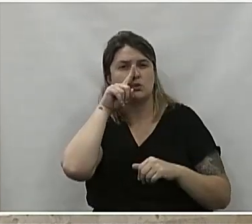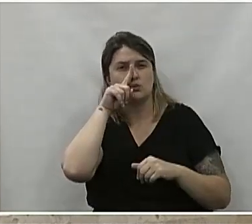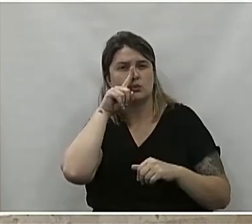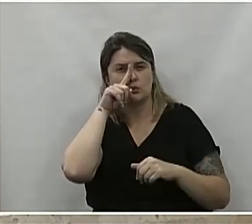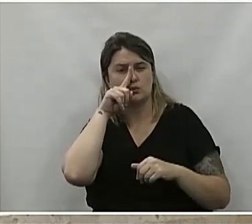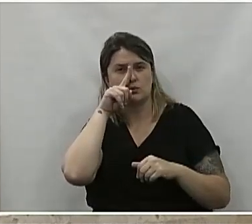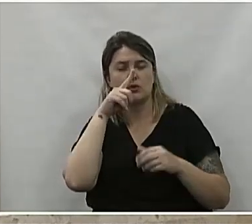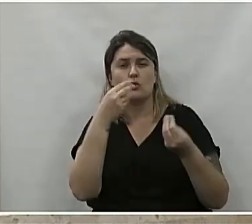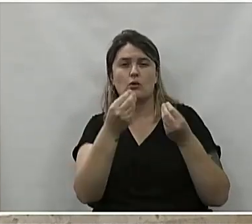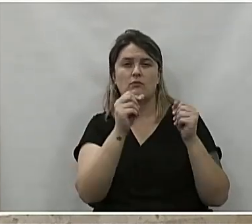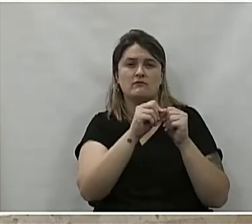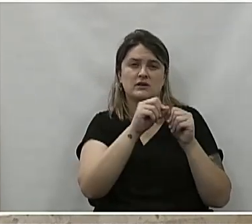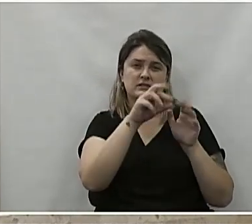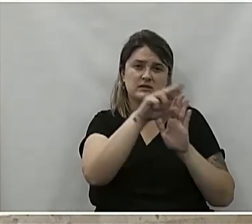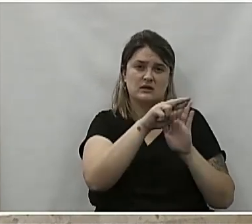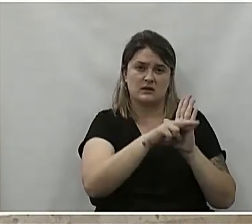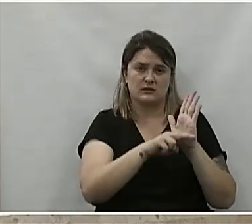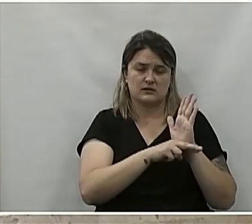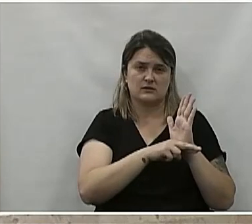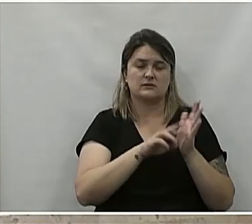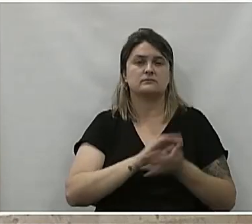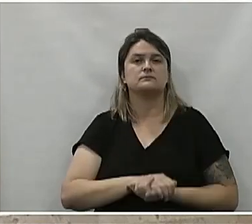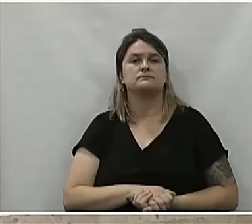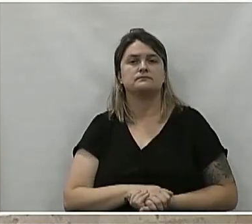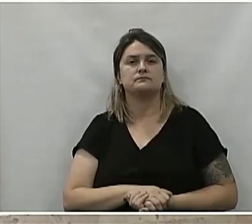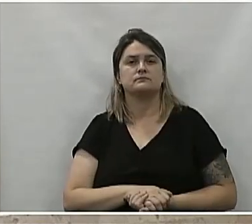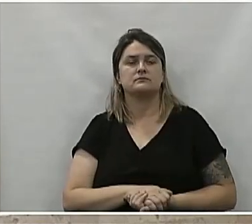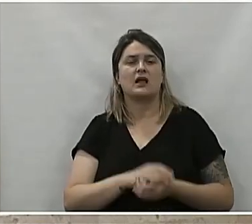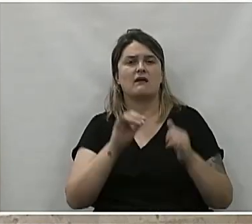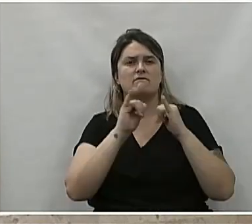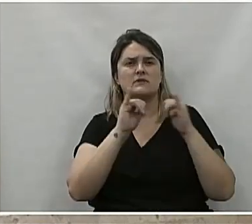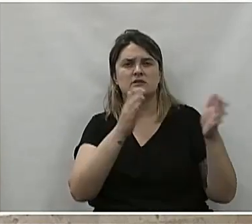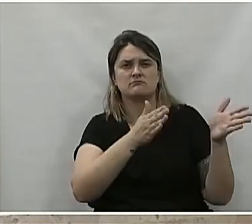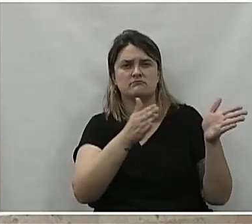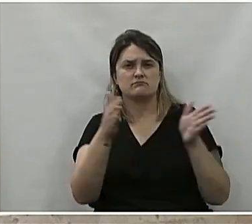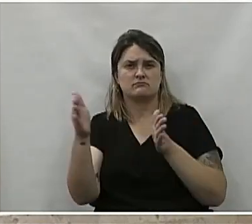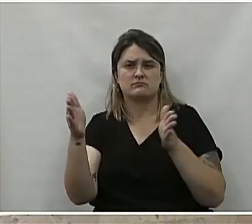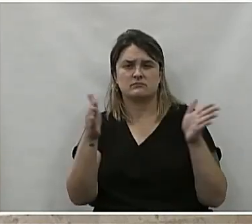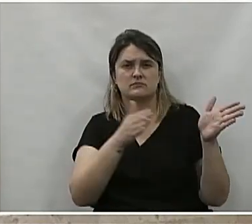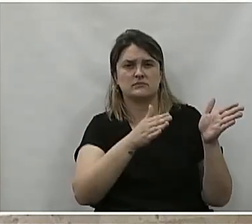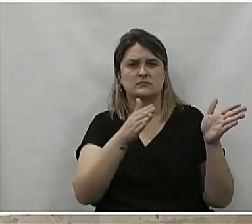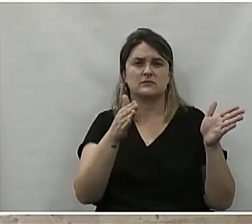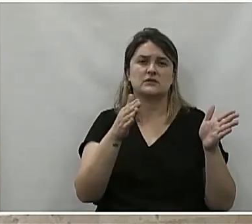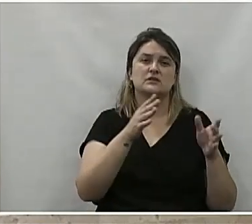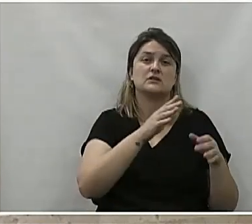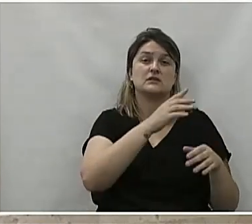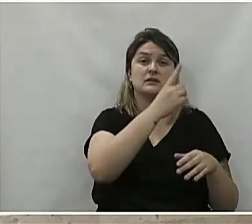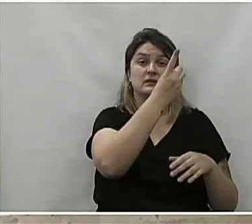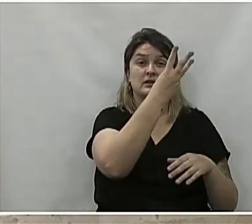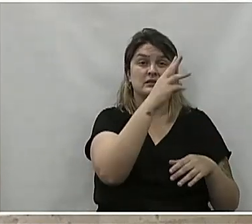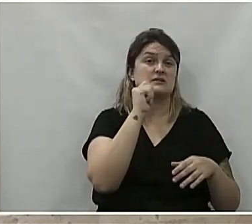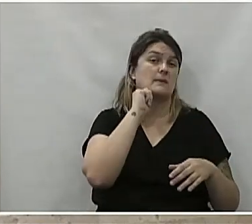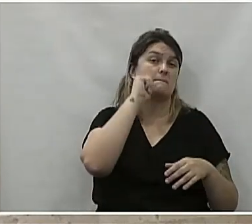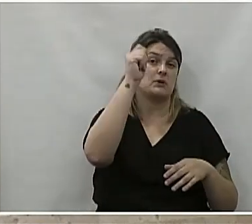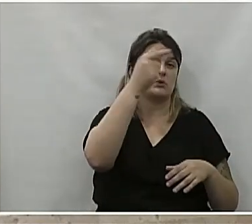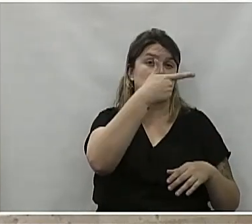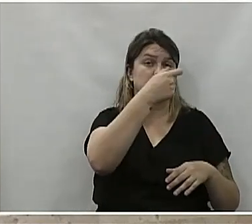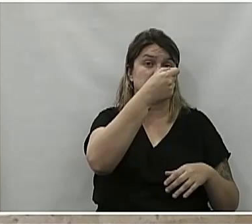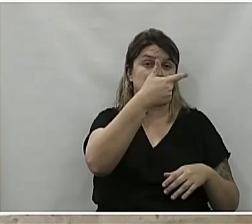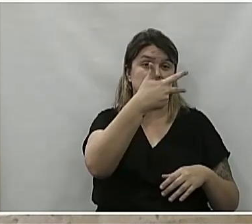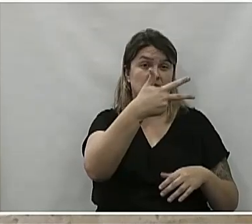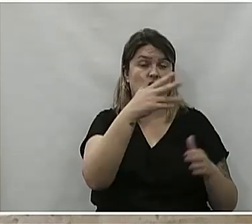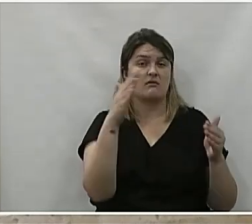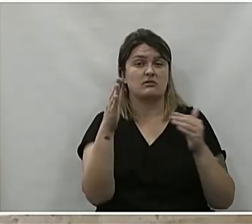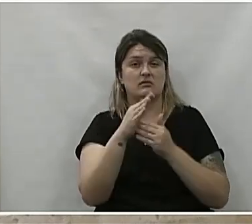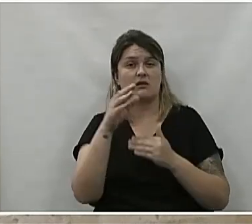E a regularização Enfim Informa que No período Compreendido Entre no dia 13 de abril De 2023